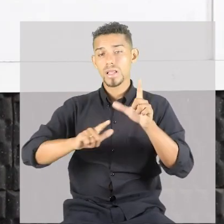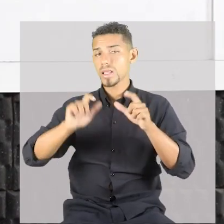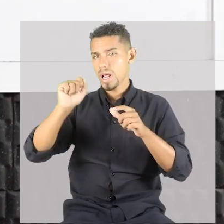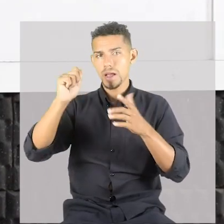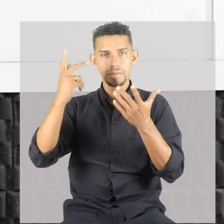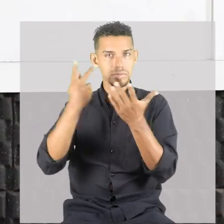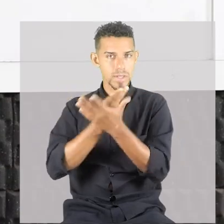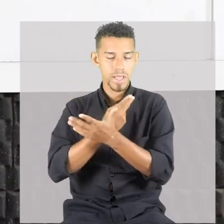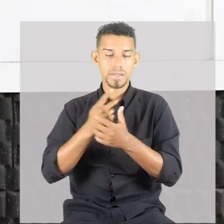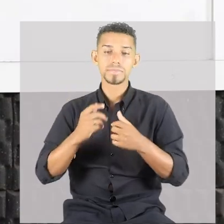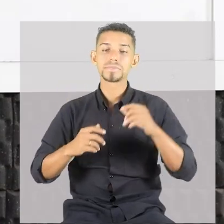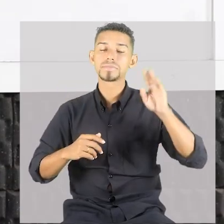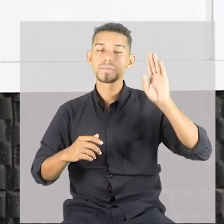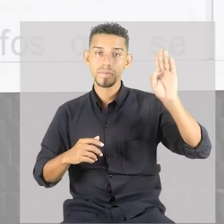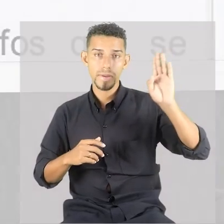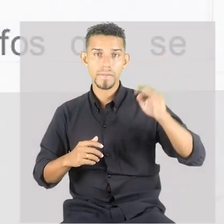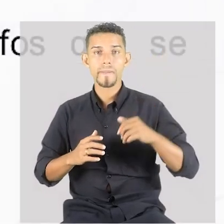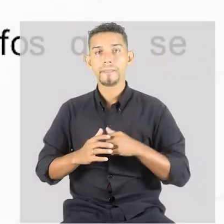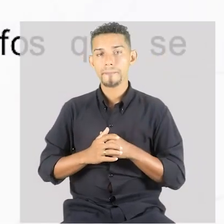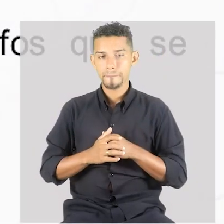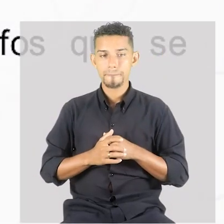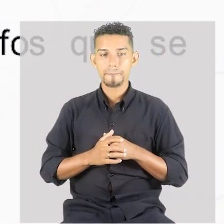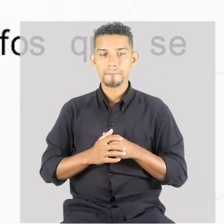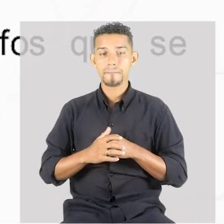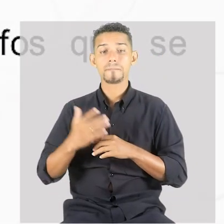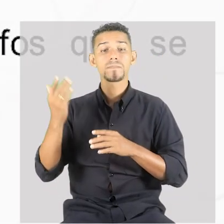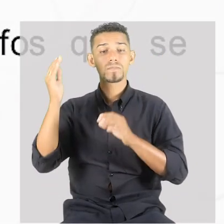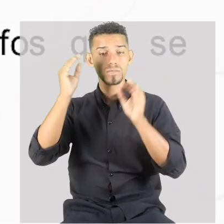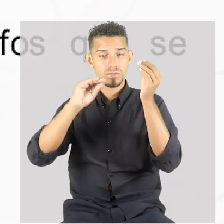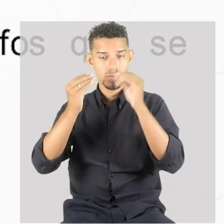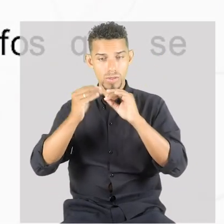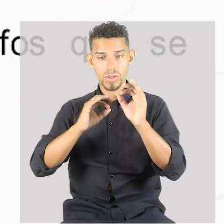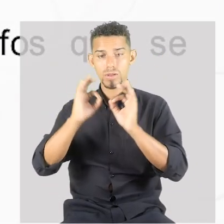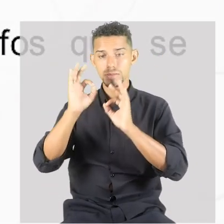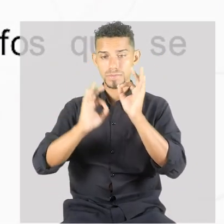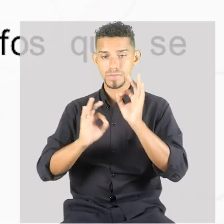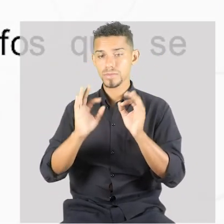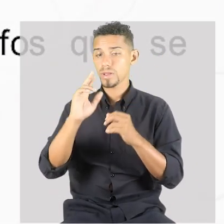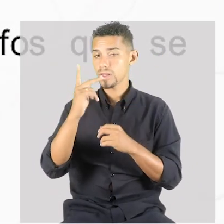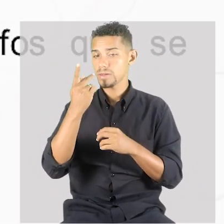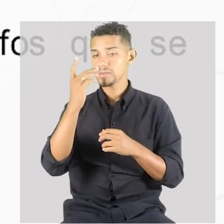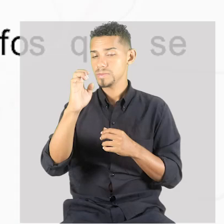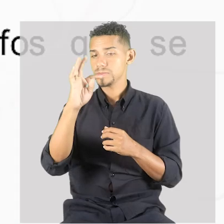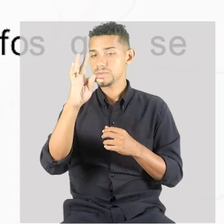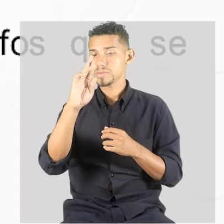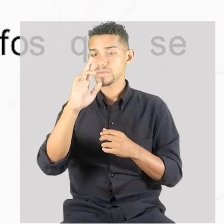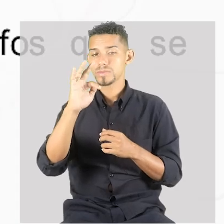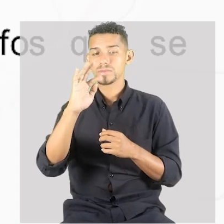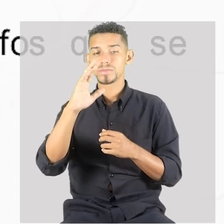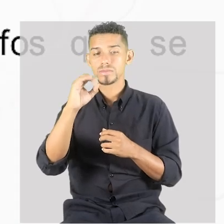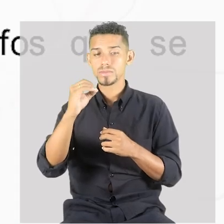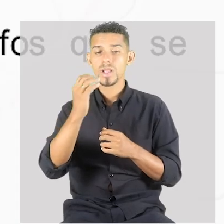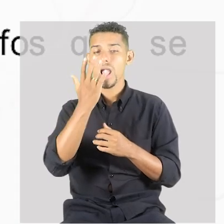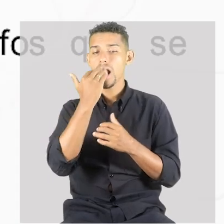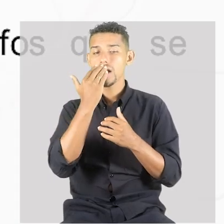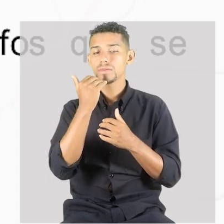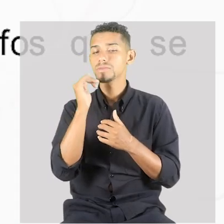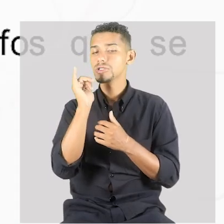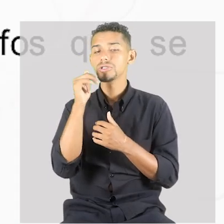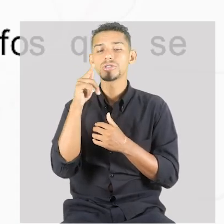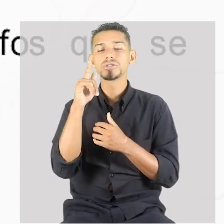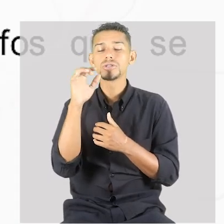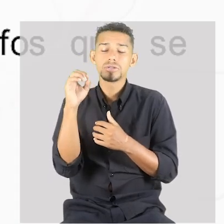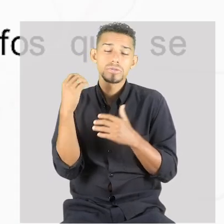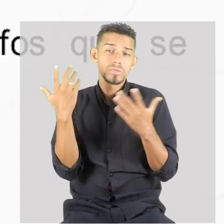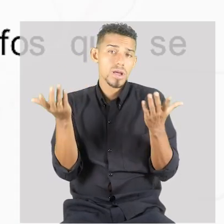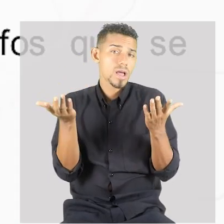alternativa. Letra B. São constituídos por organismos heterotróficos que se alimentam por ingestão. Gente, planta produz seu